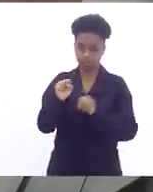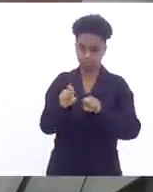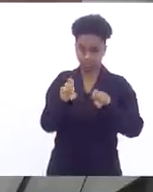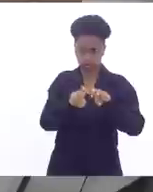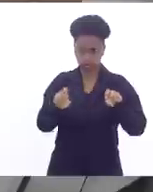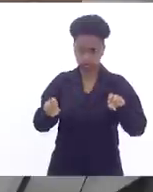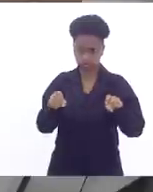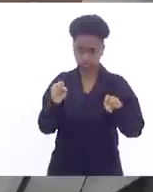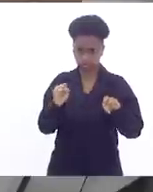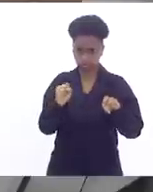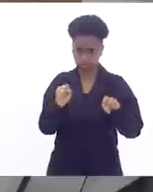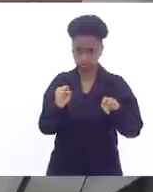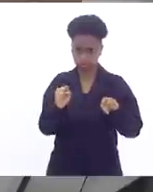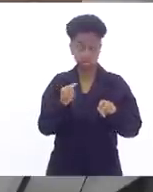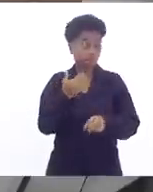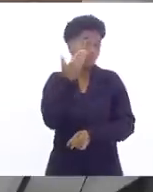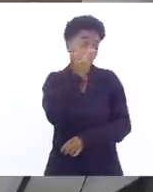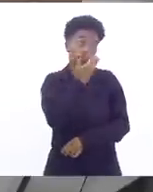mesa